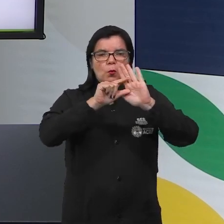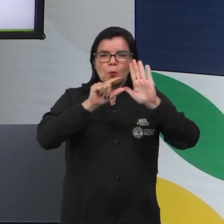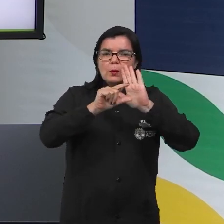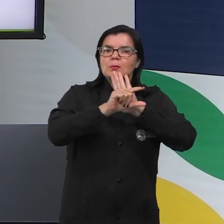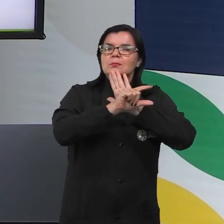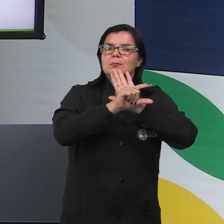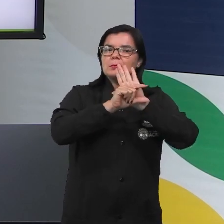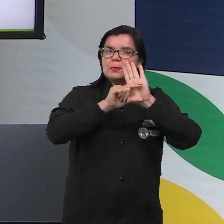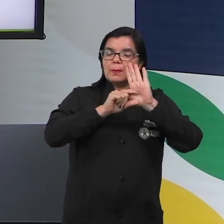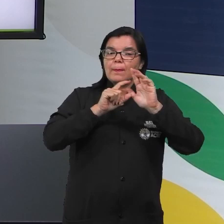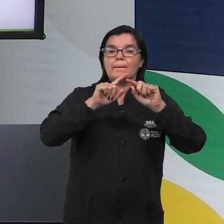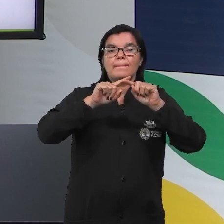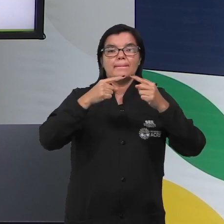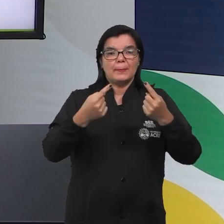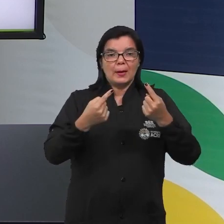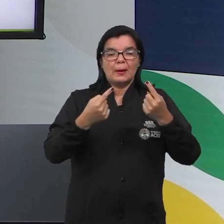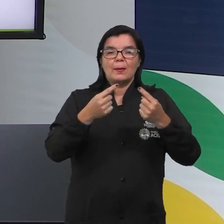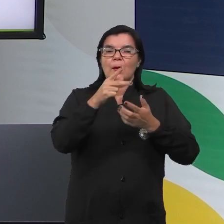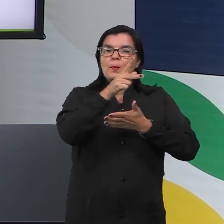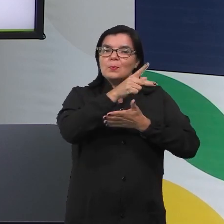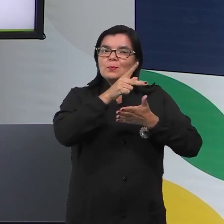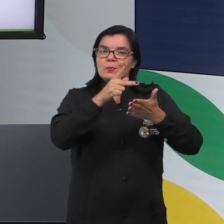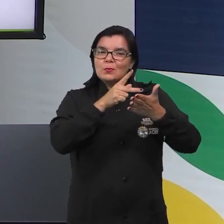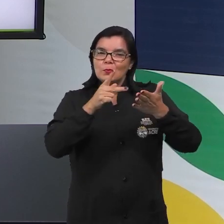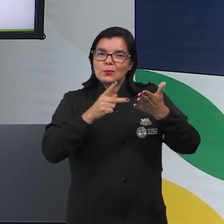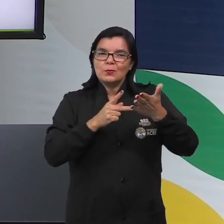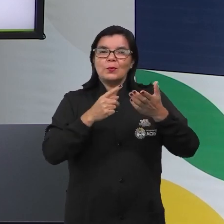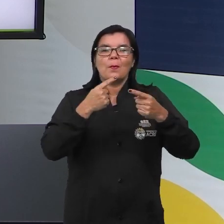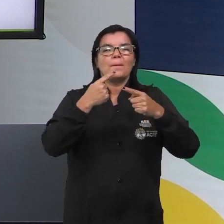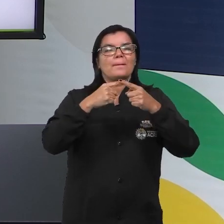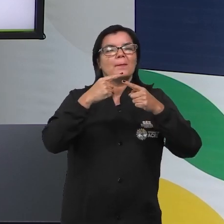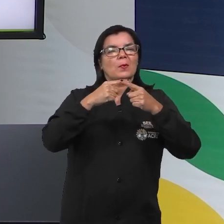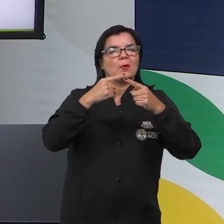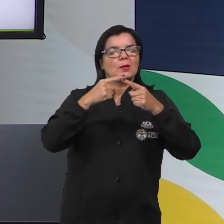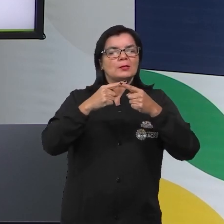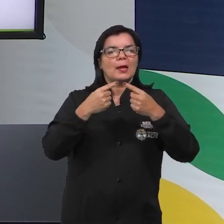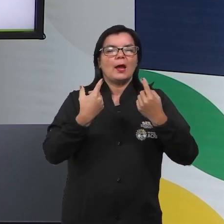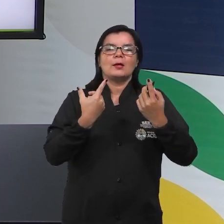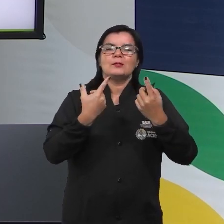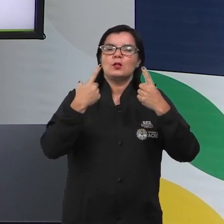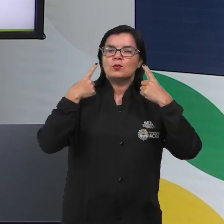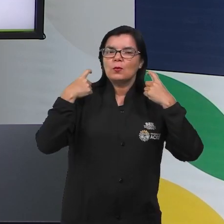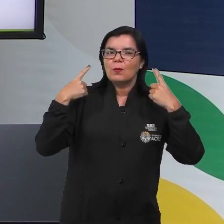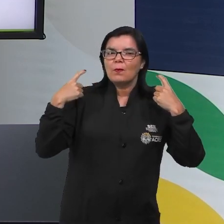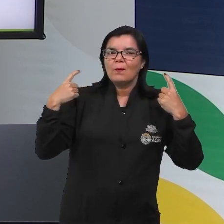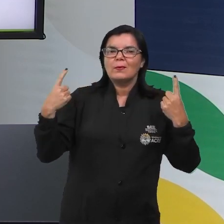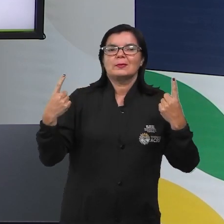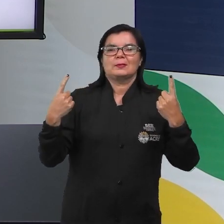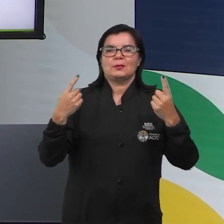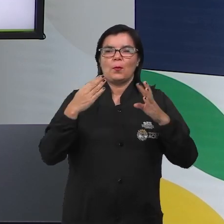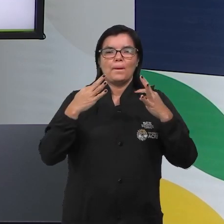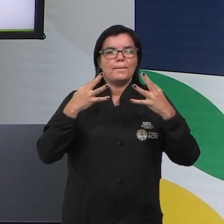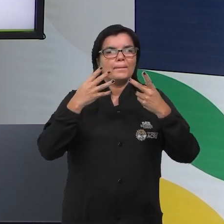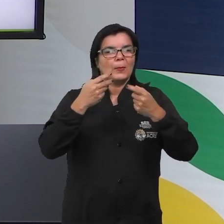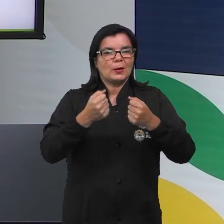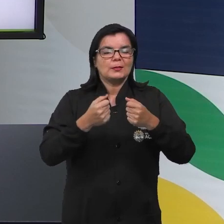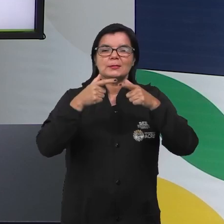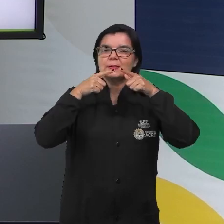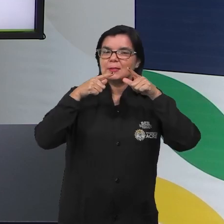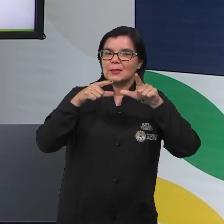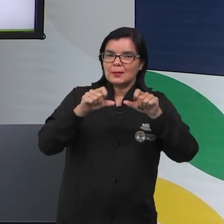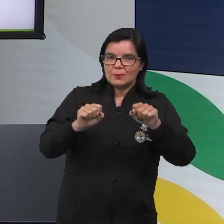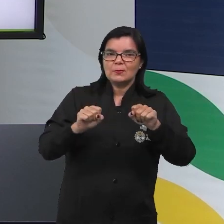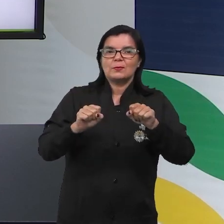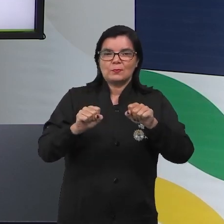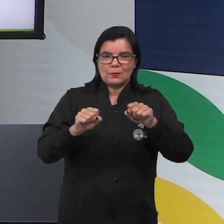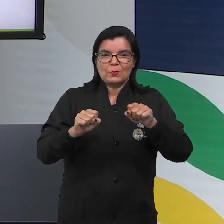mais parece um poema, por conta de toda a sua sonoridade, por conta de toda essa linguagem,